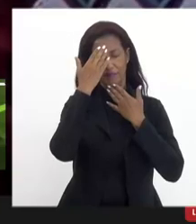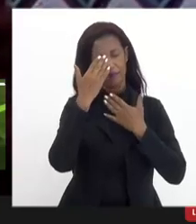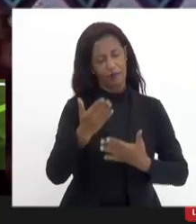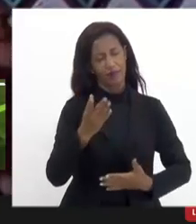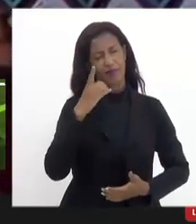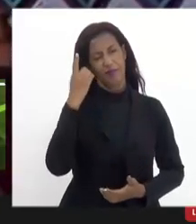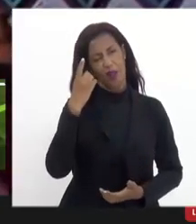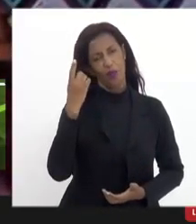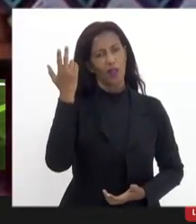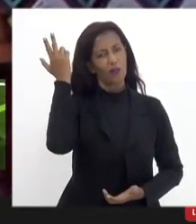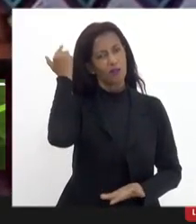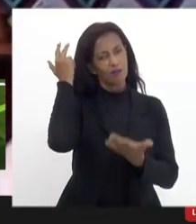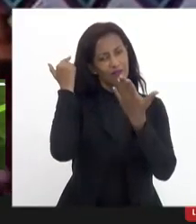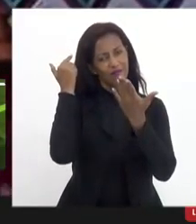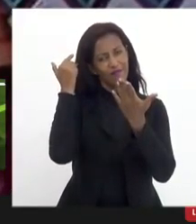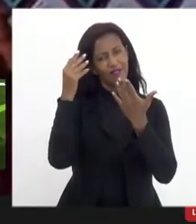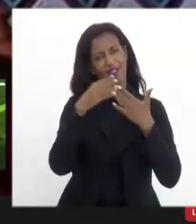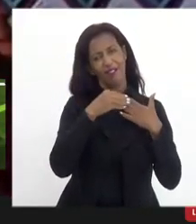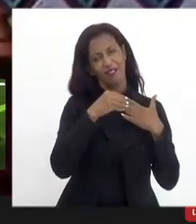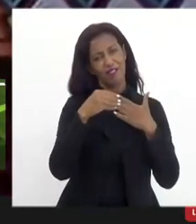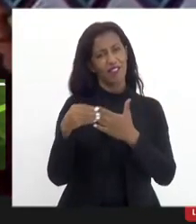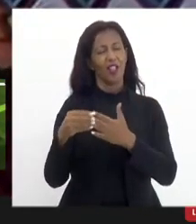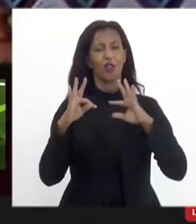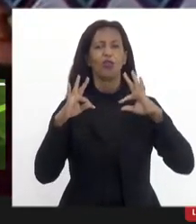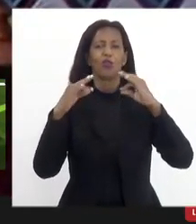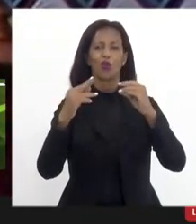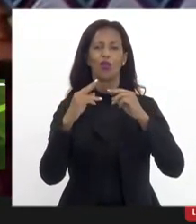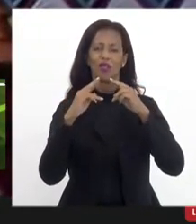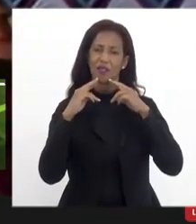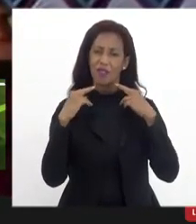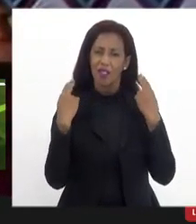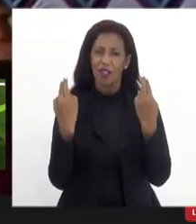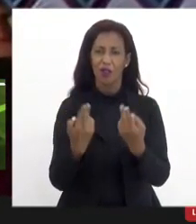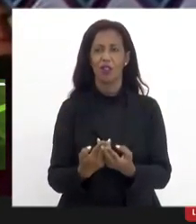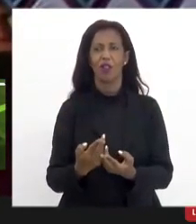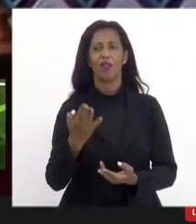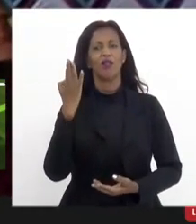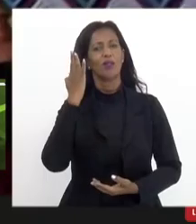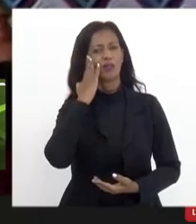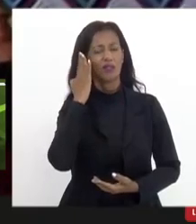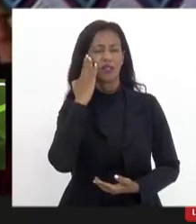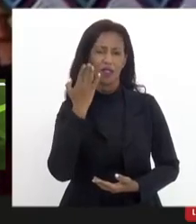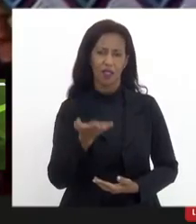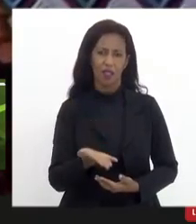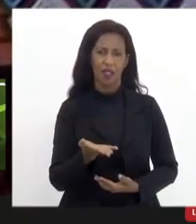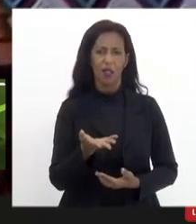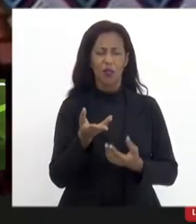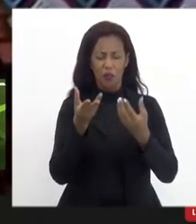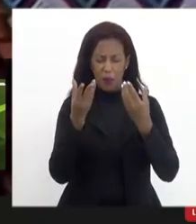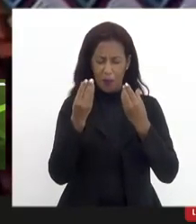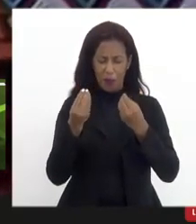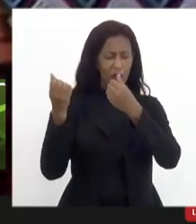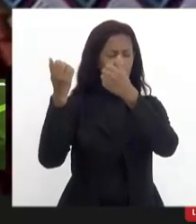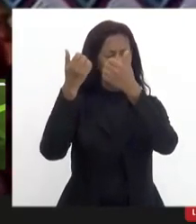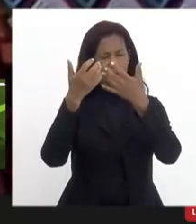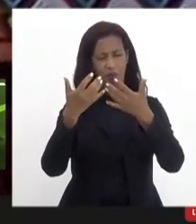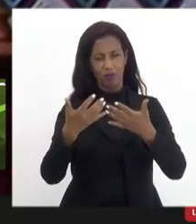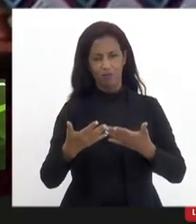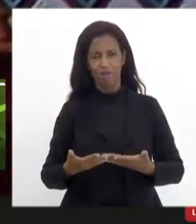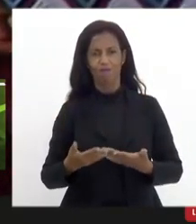Eliomar por ter tocado aí toda essa audiência, sei que foi muito bem tocada, que